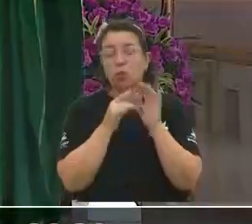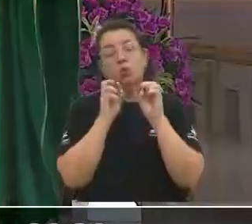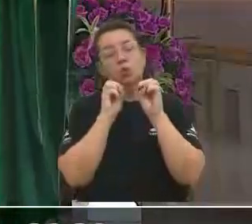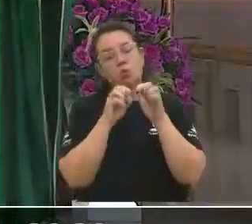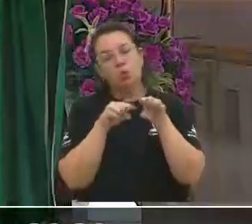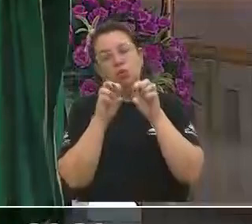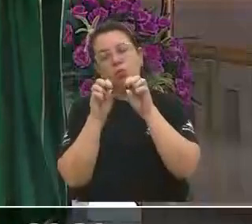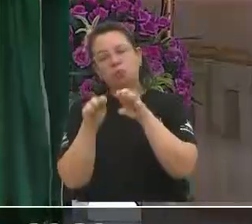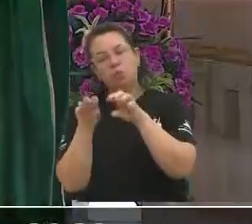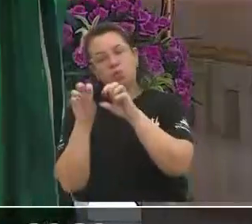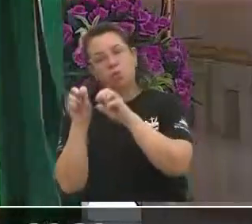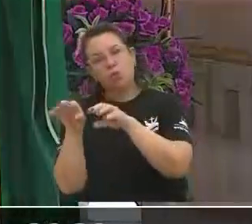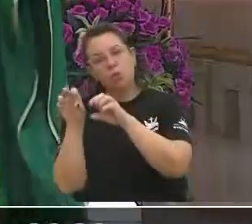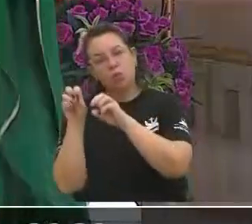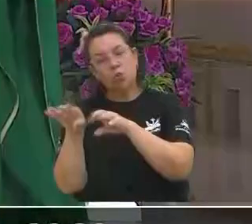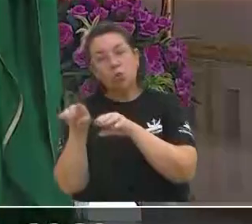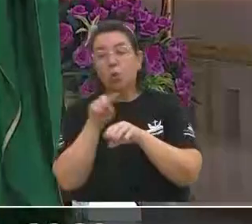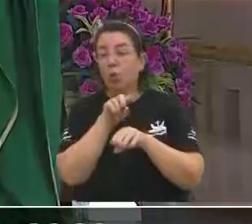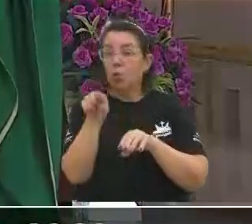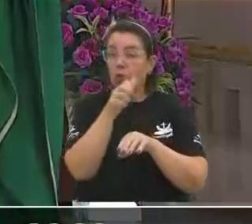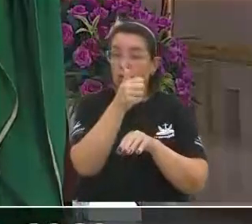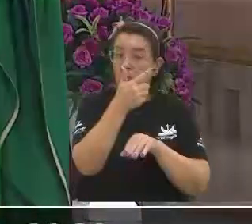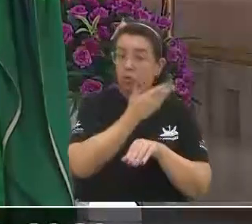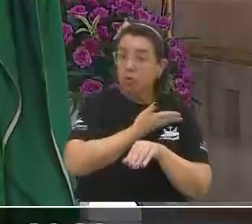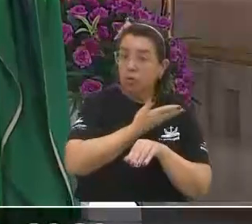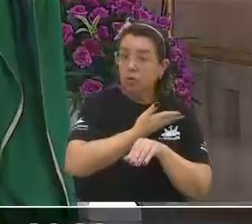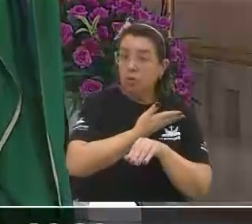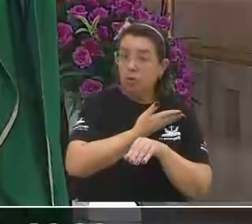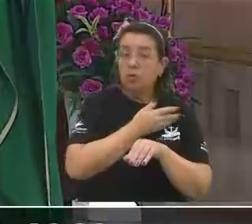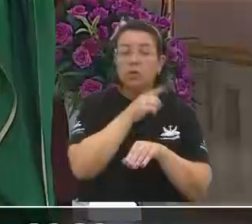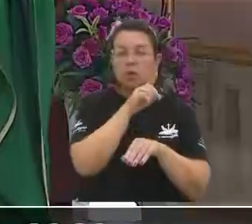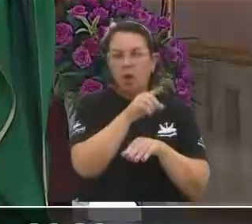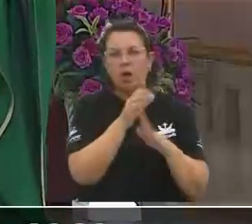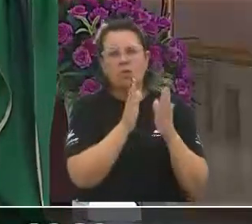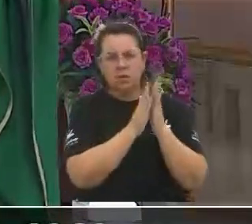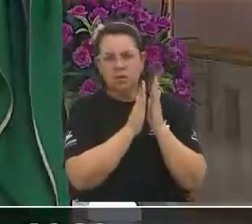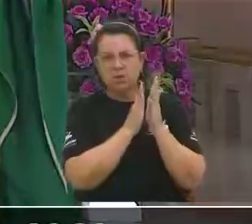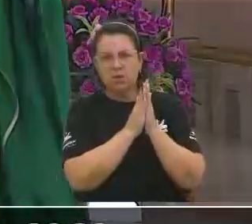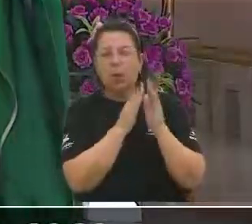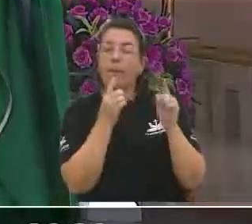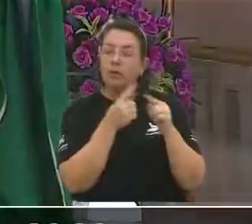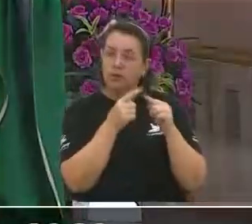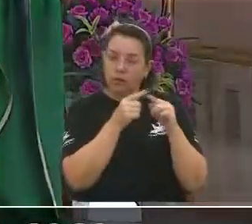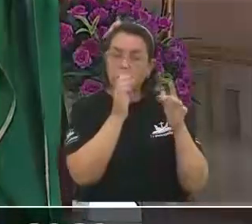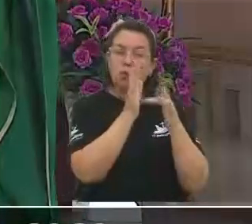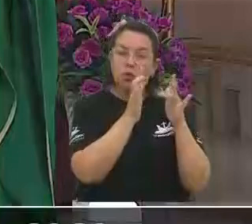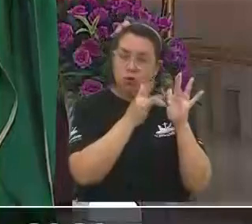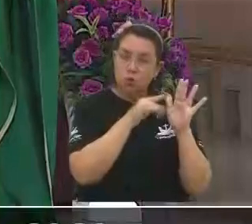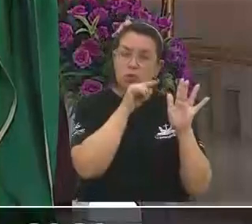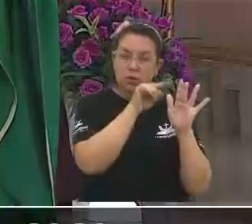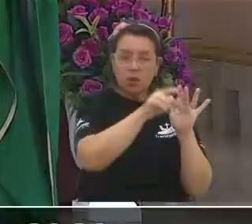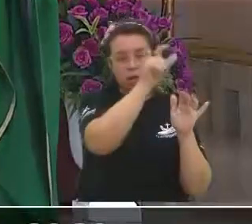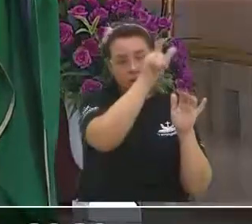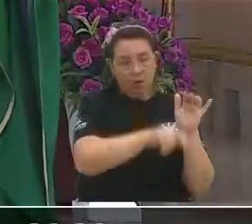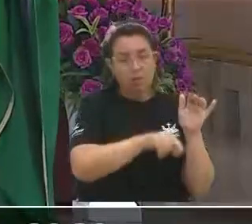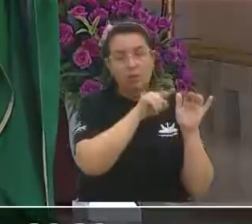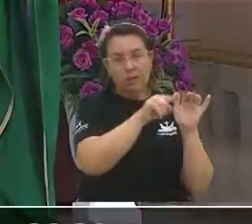nosso senhor estava em oração um homem de oração e preguei sobre isso